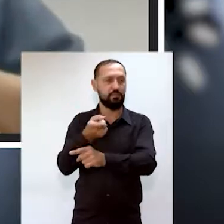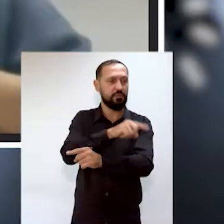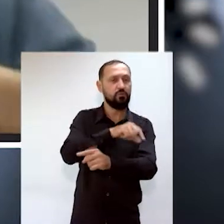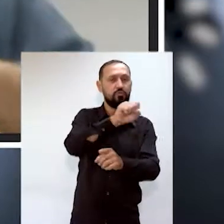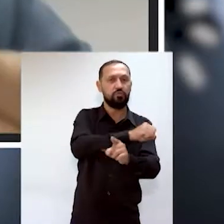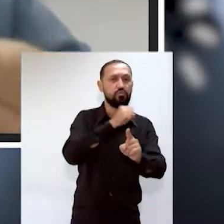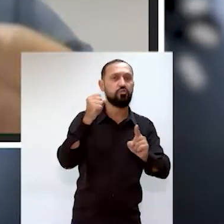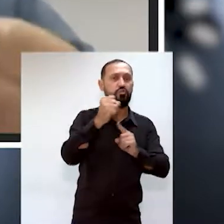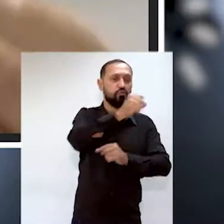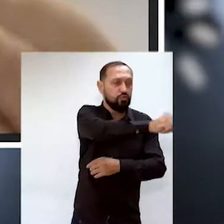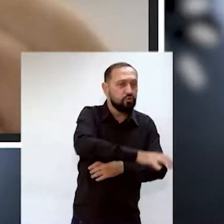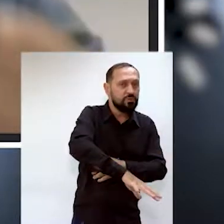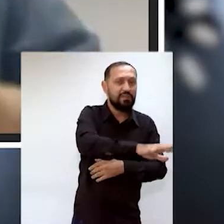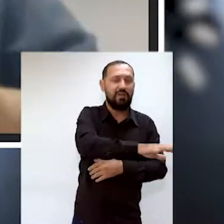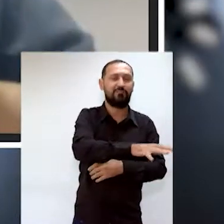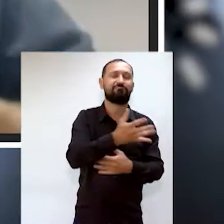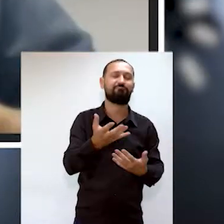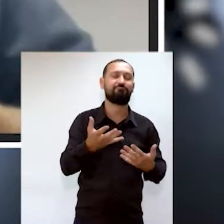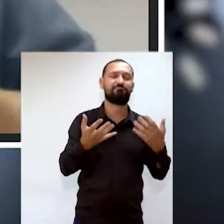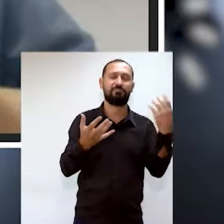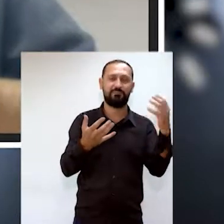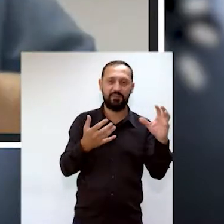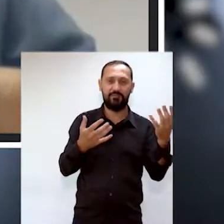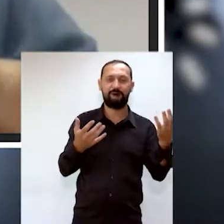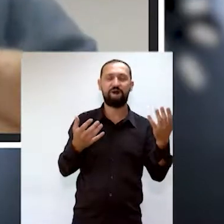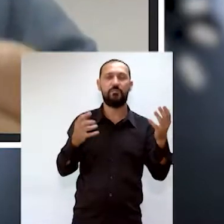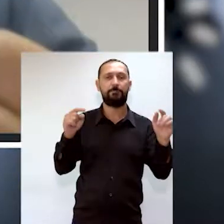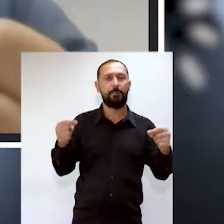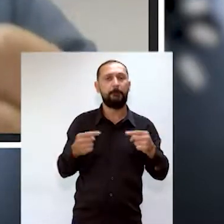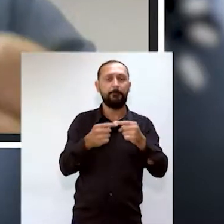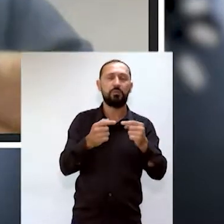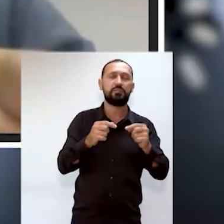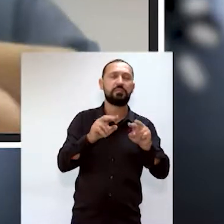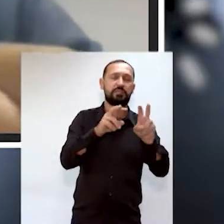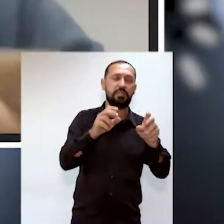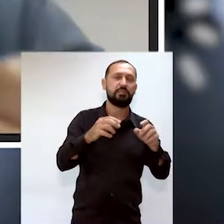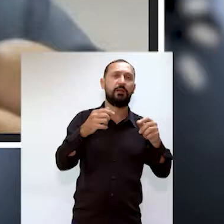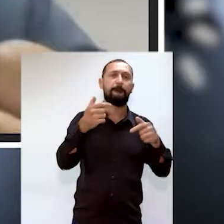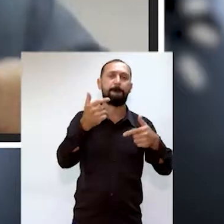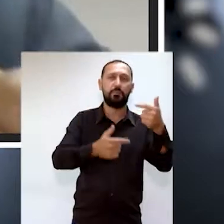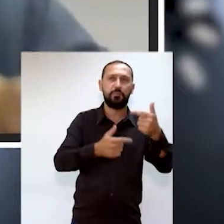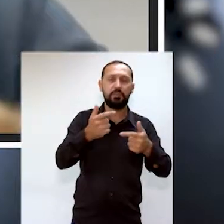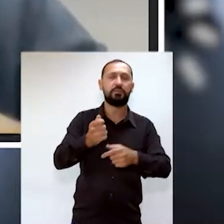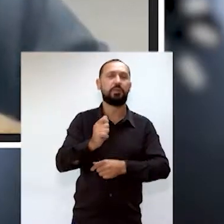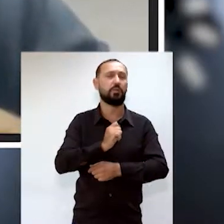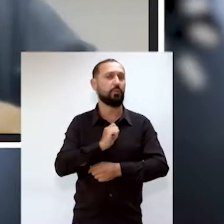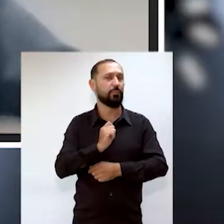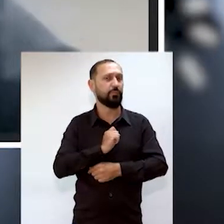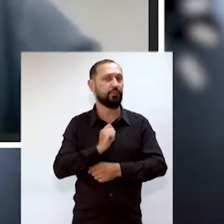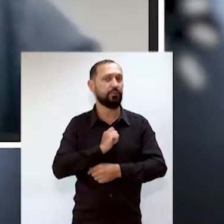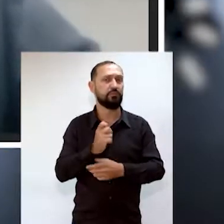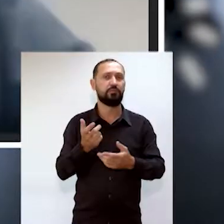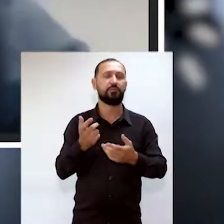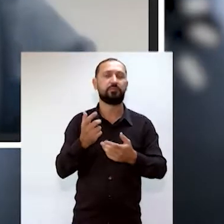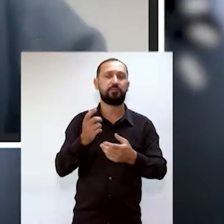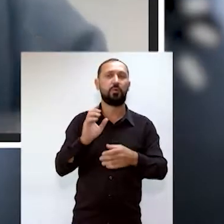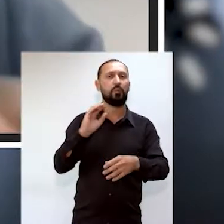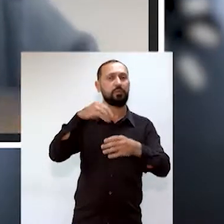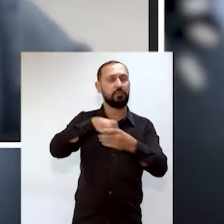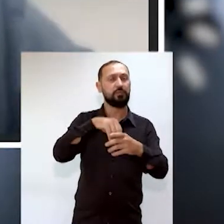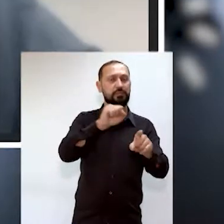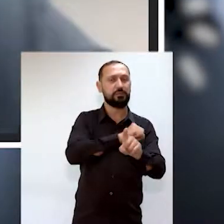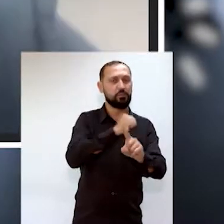ciências sociais, ali, seja da ciência política, da antropologia, ou propriamente